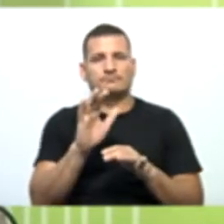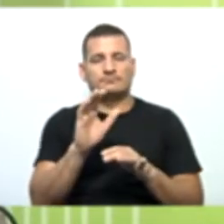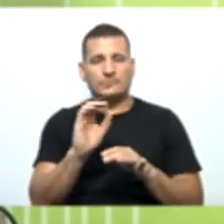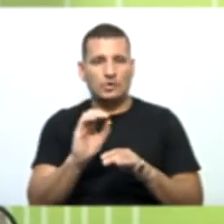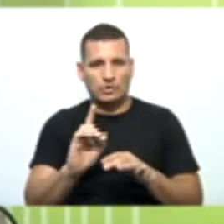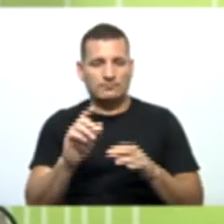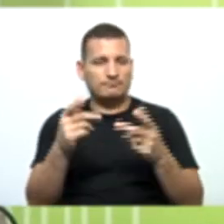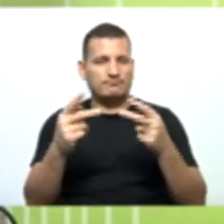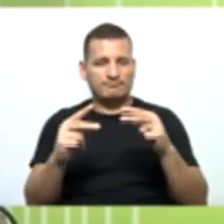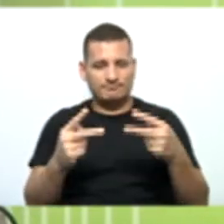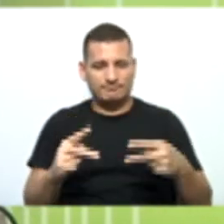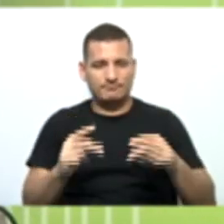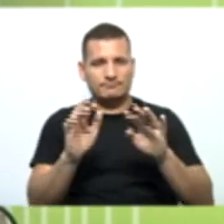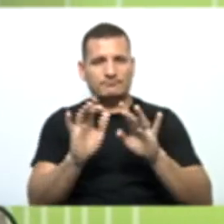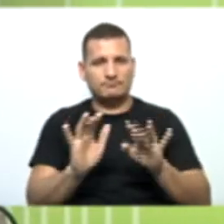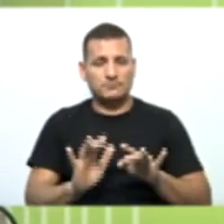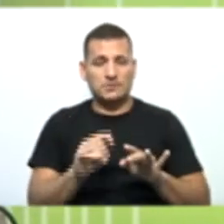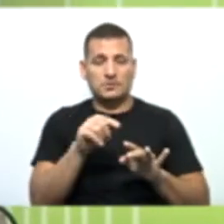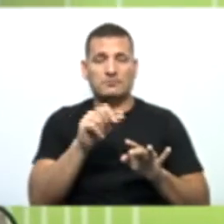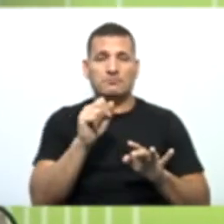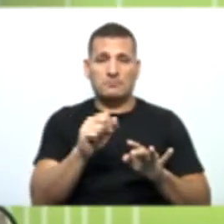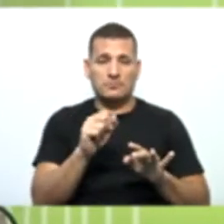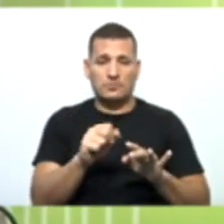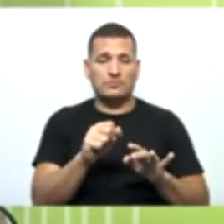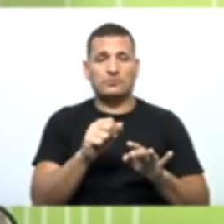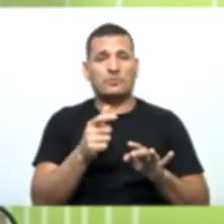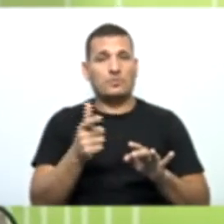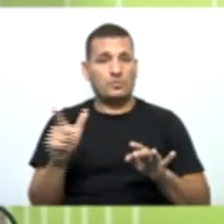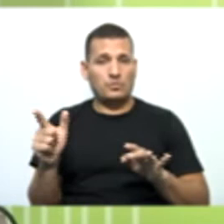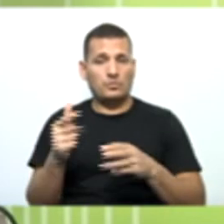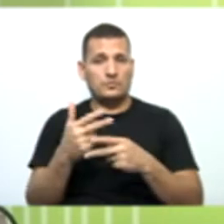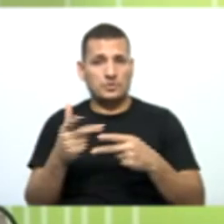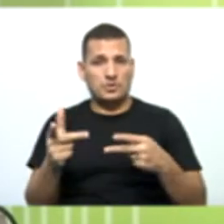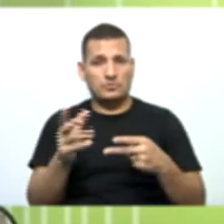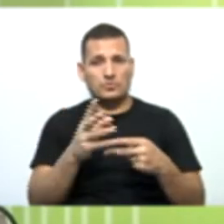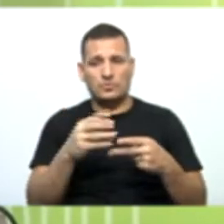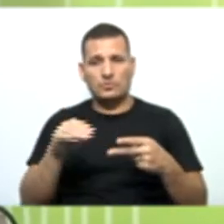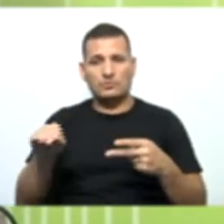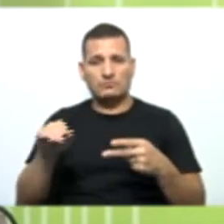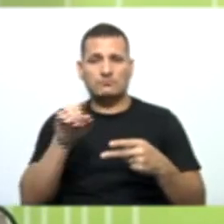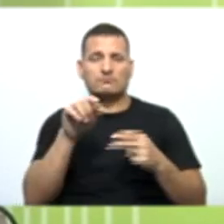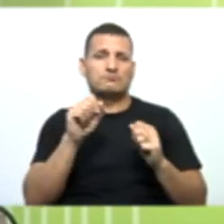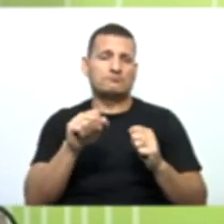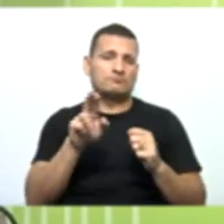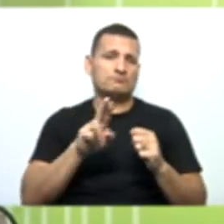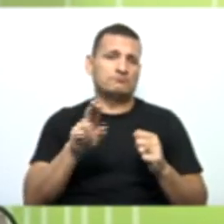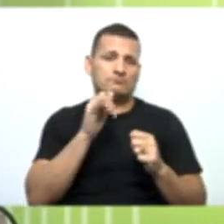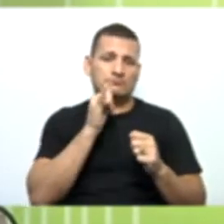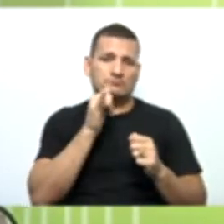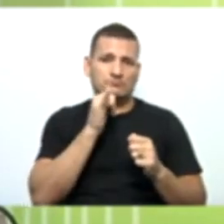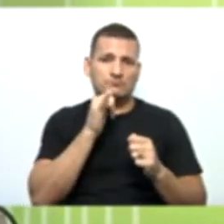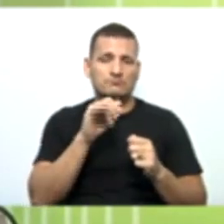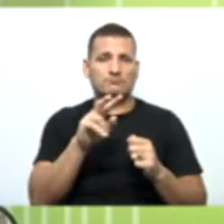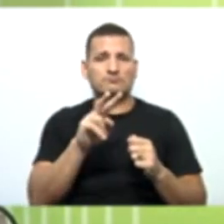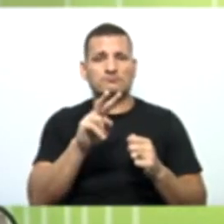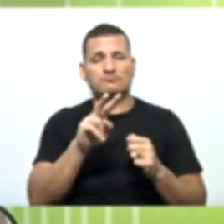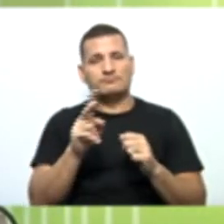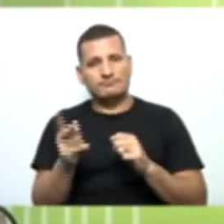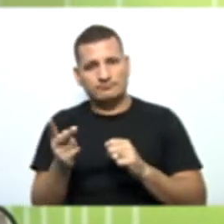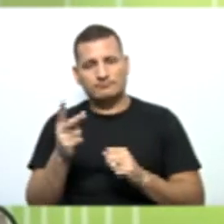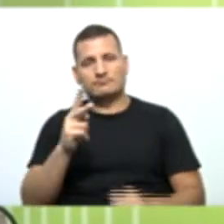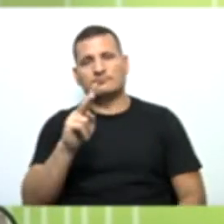esse código pode ser replicado a um outro objeto, você vai poder utilizar, por exemplo, o recurso de herança,